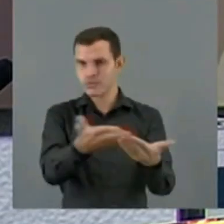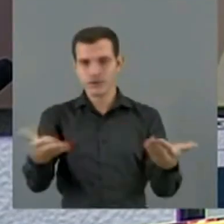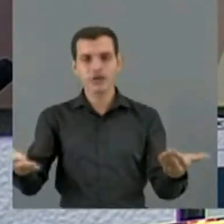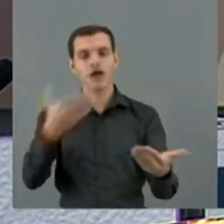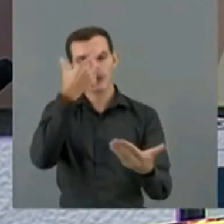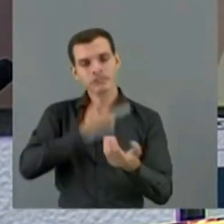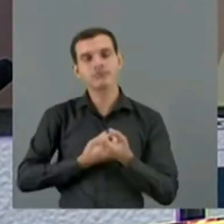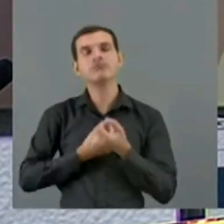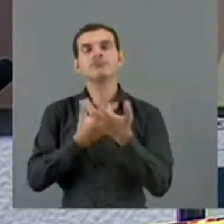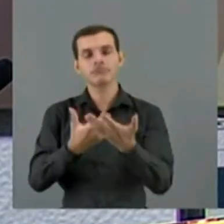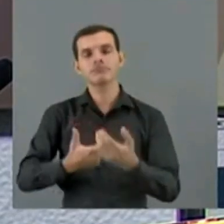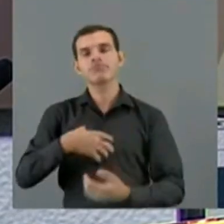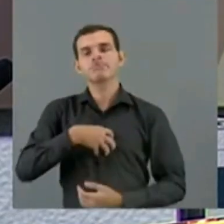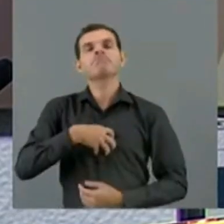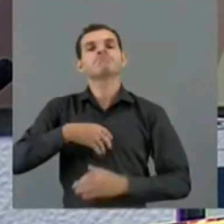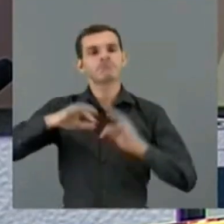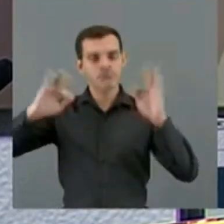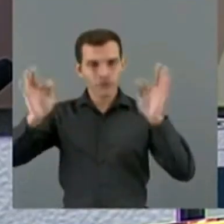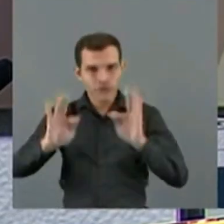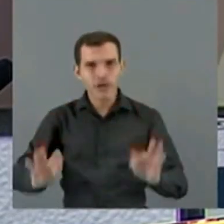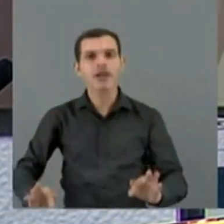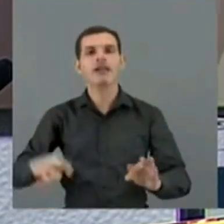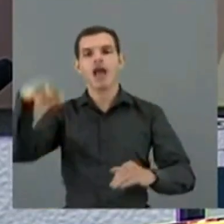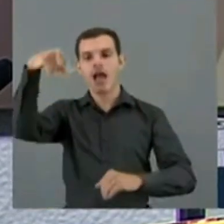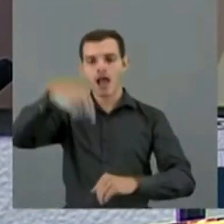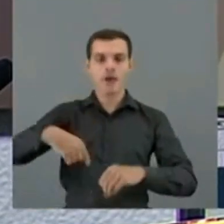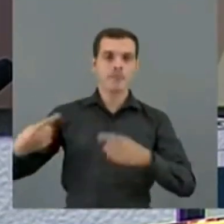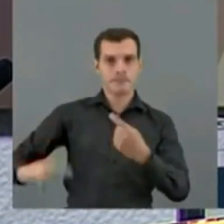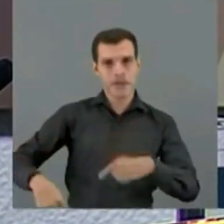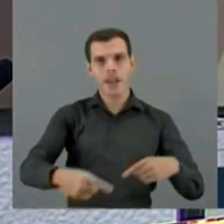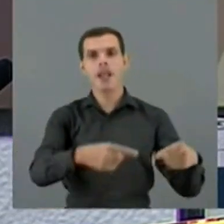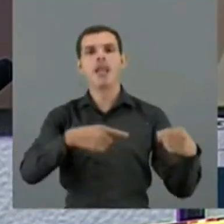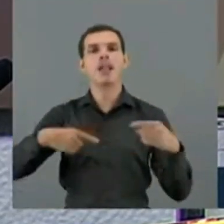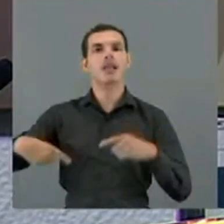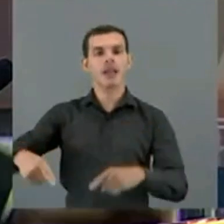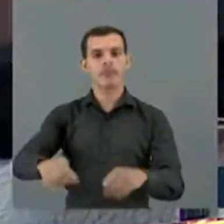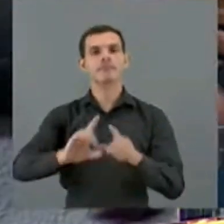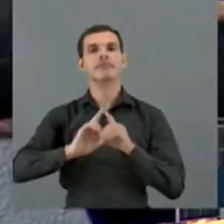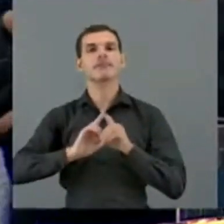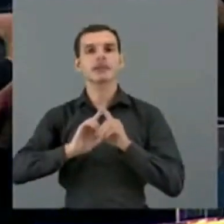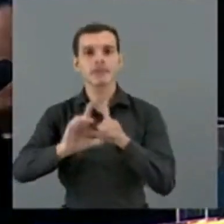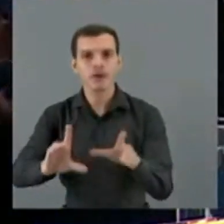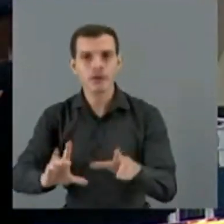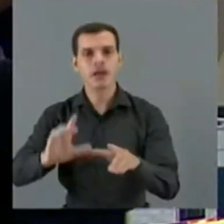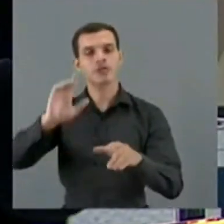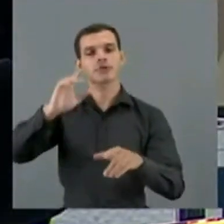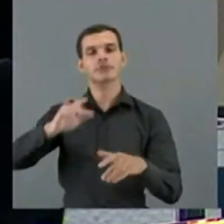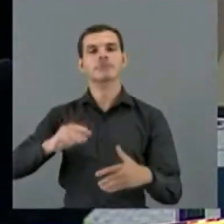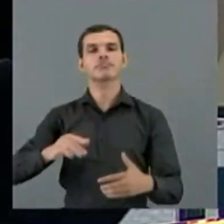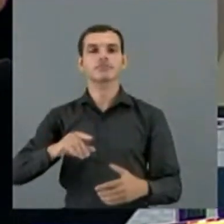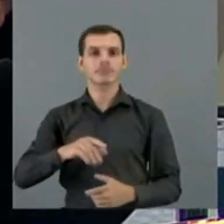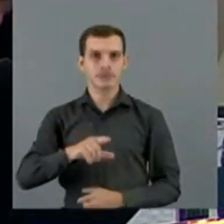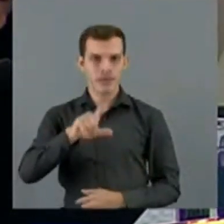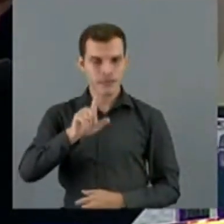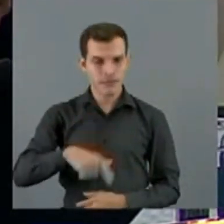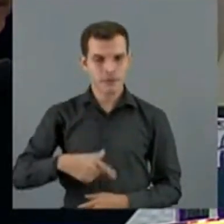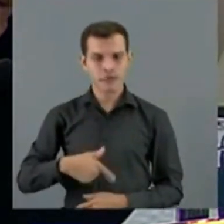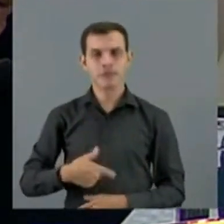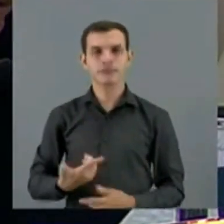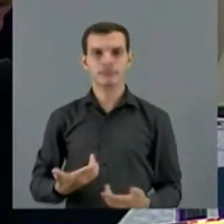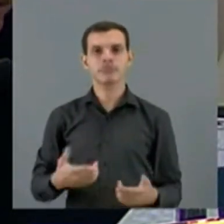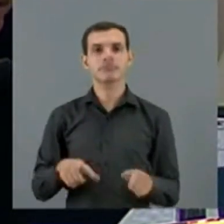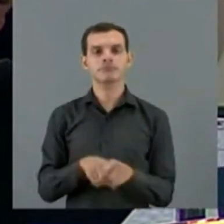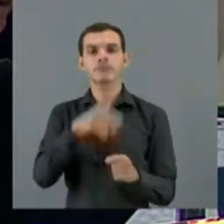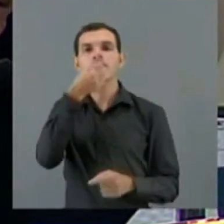muito feliz com esse debate democrático, um debate saudável, e ao mesmo tempo